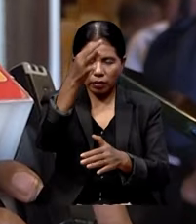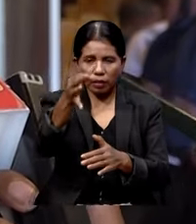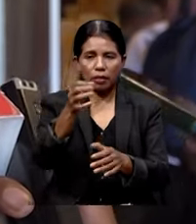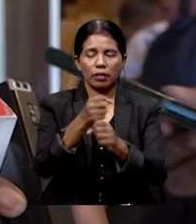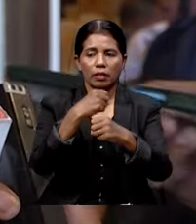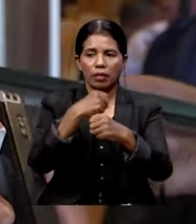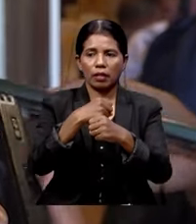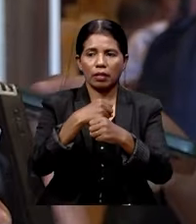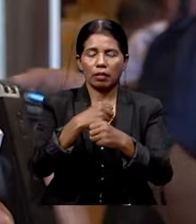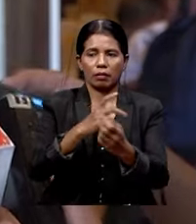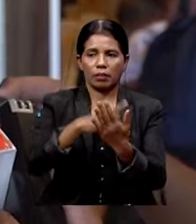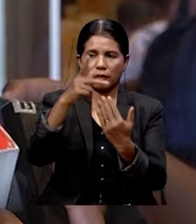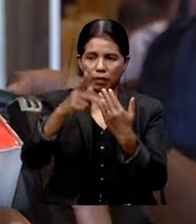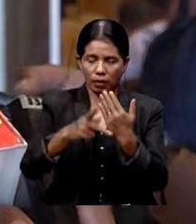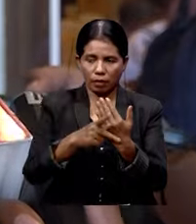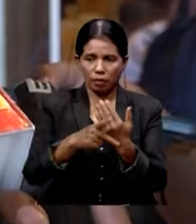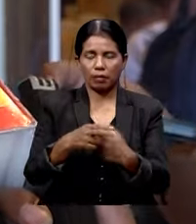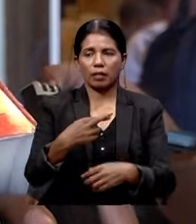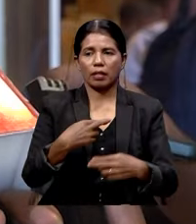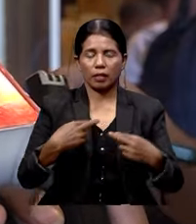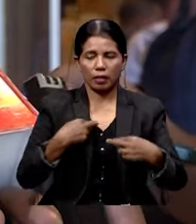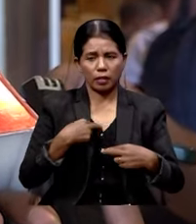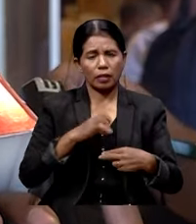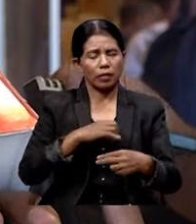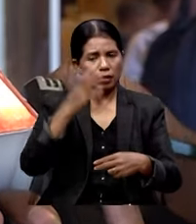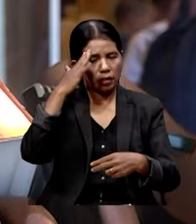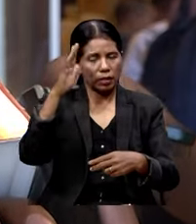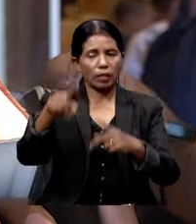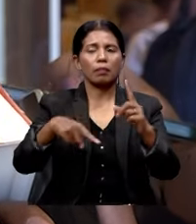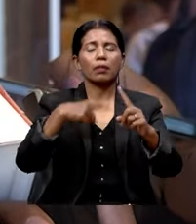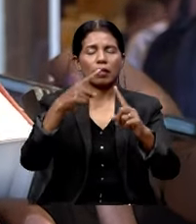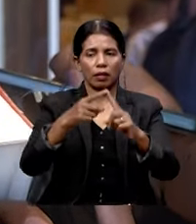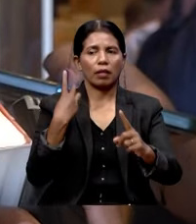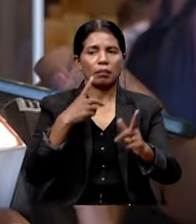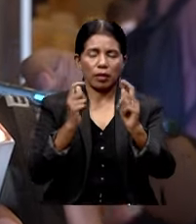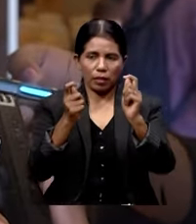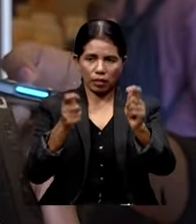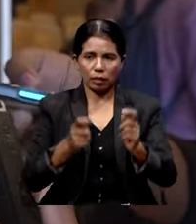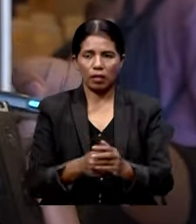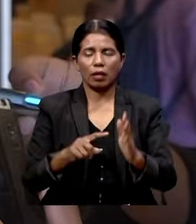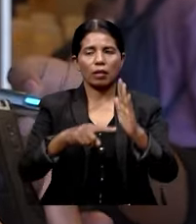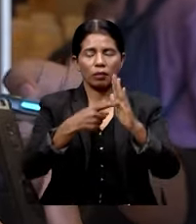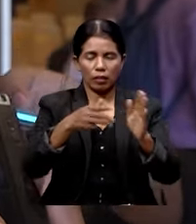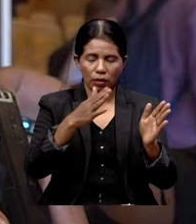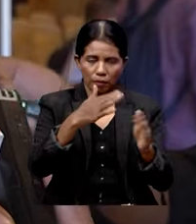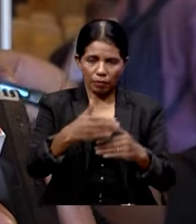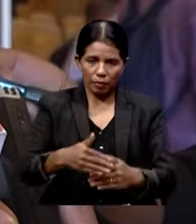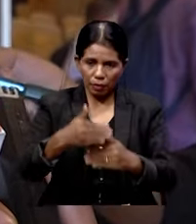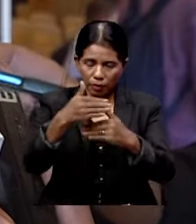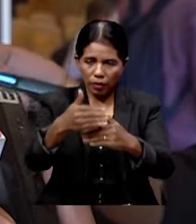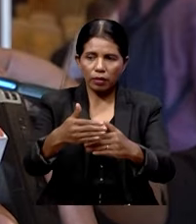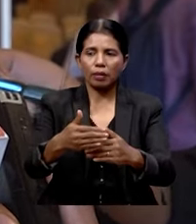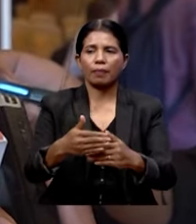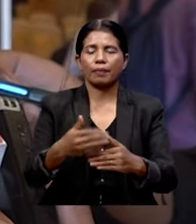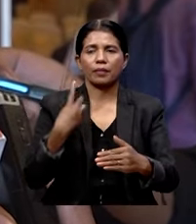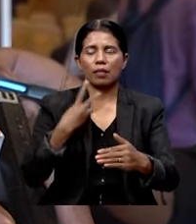criam o programa de doutoramento RASIC, ao Latene Banheira, mas a mim tenta para a TUBELE o processo, né? A